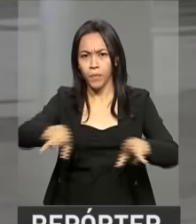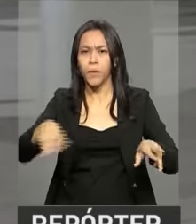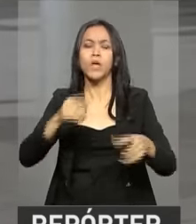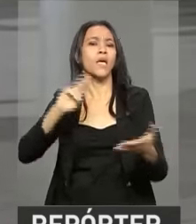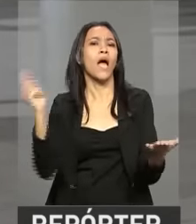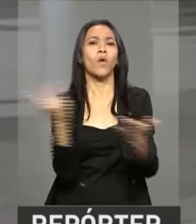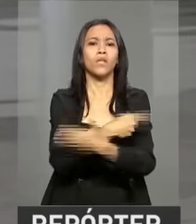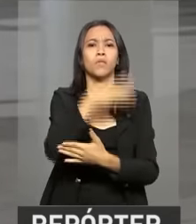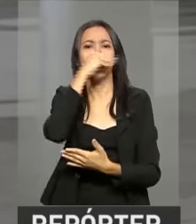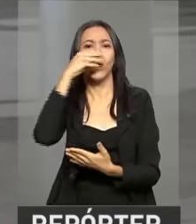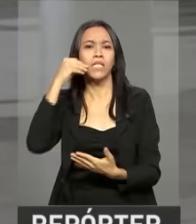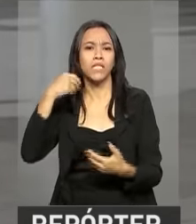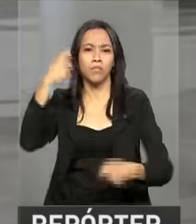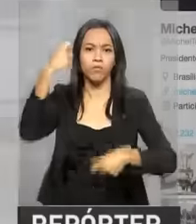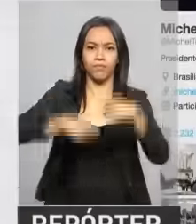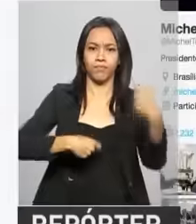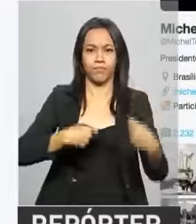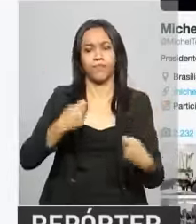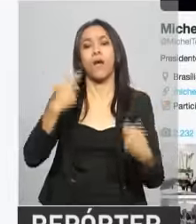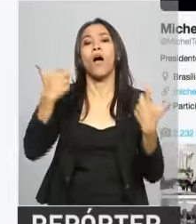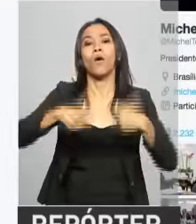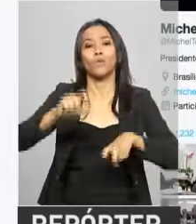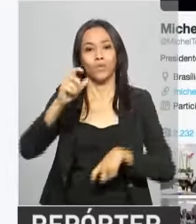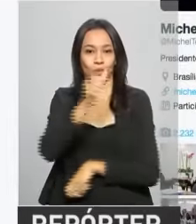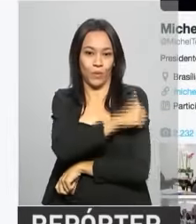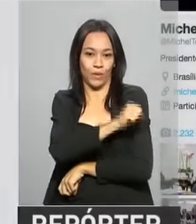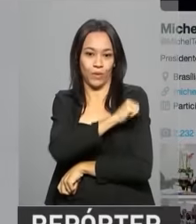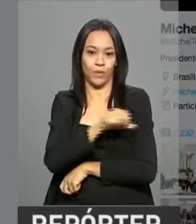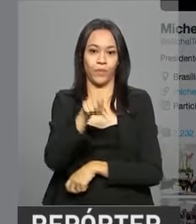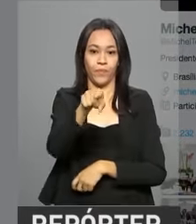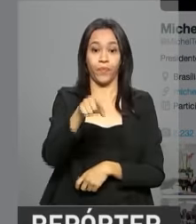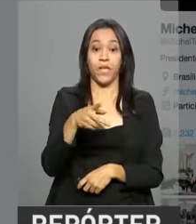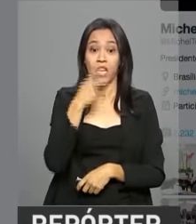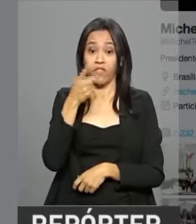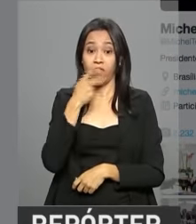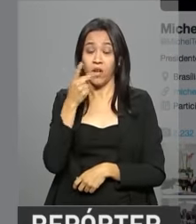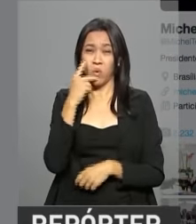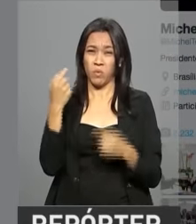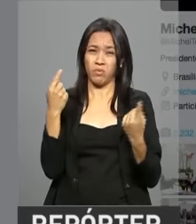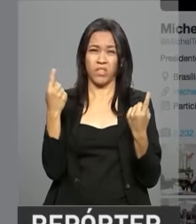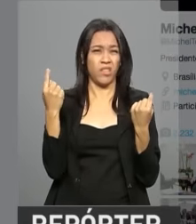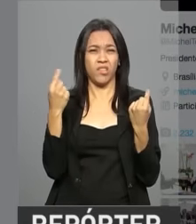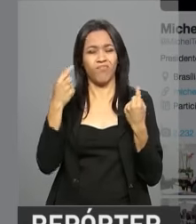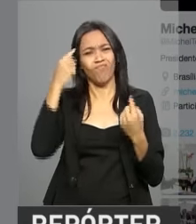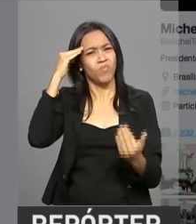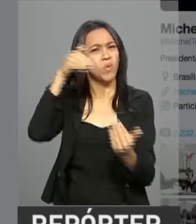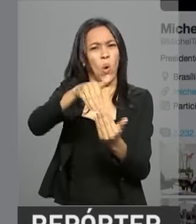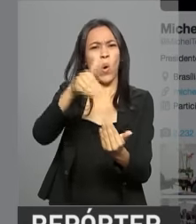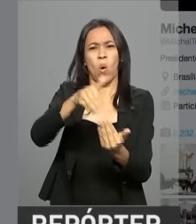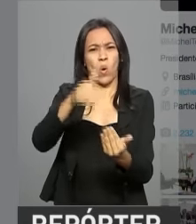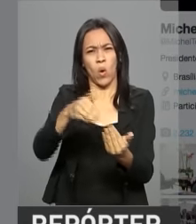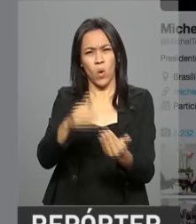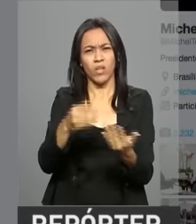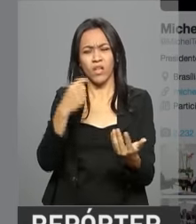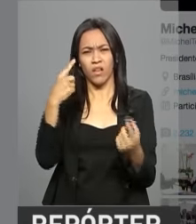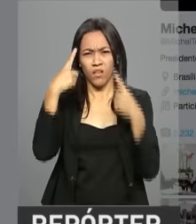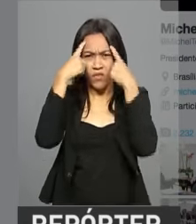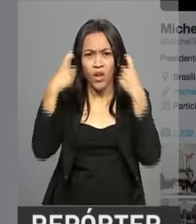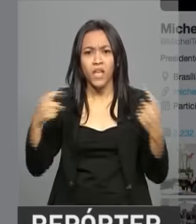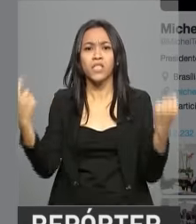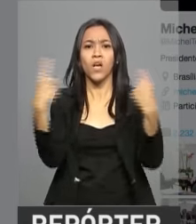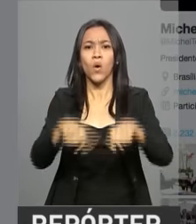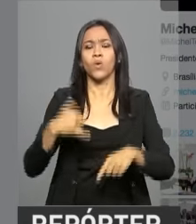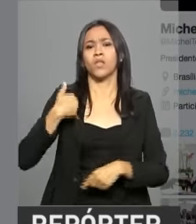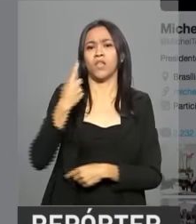ocorrido no Rio de Janeiro temer disse que repudia com veemência a violência contra adolescente